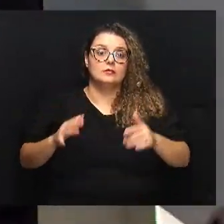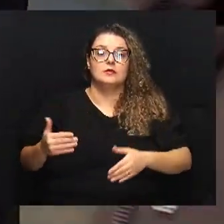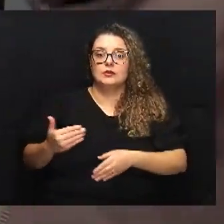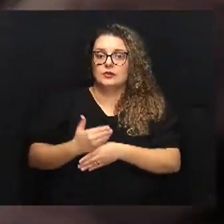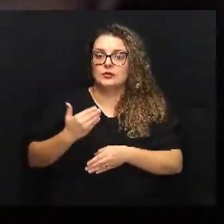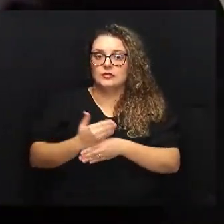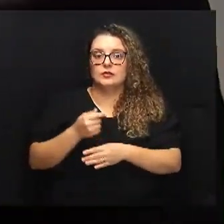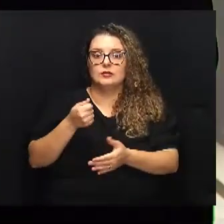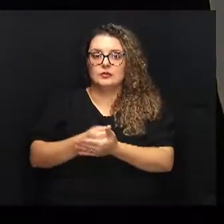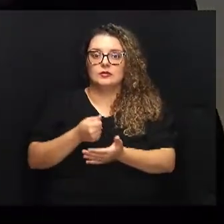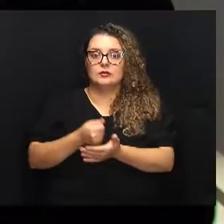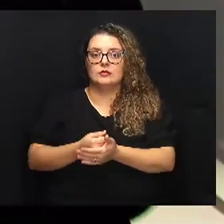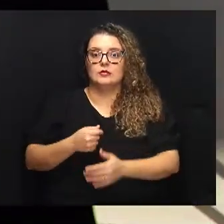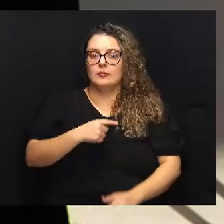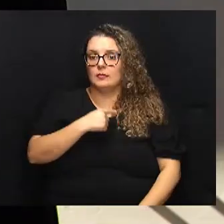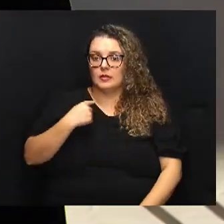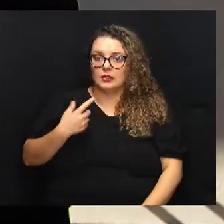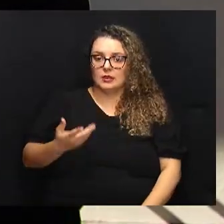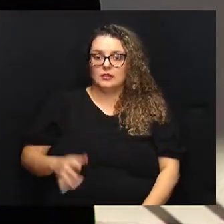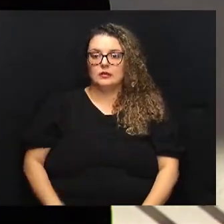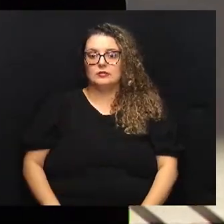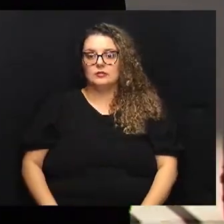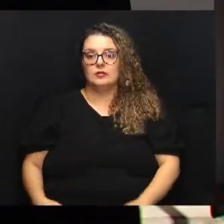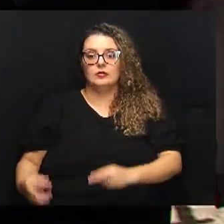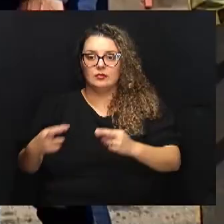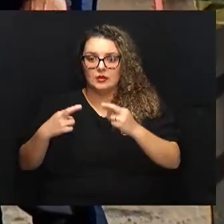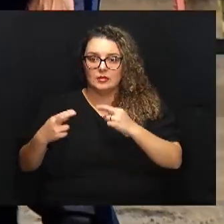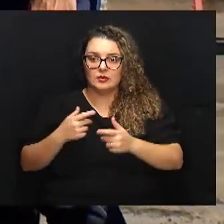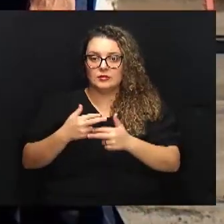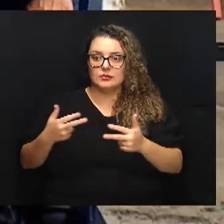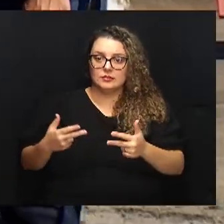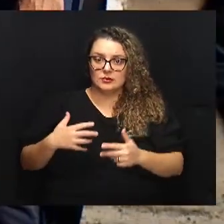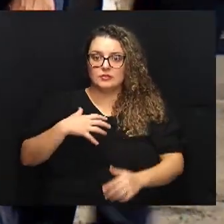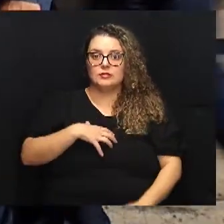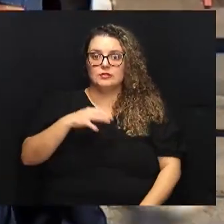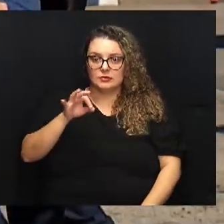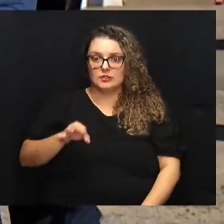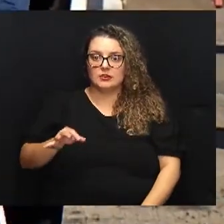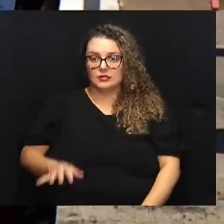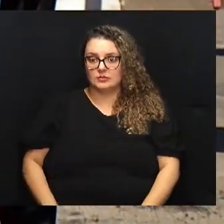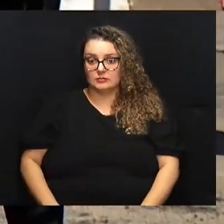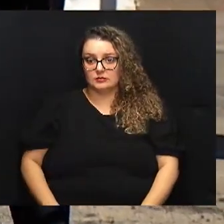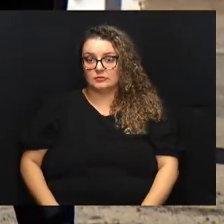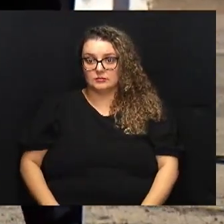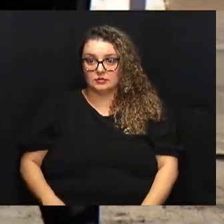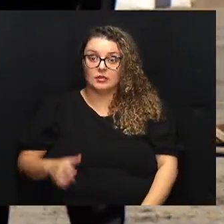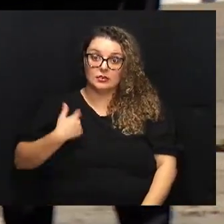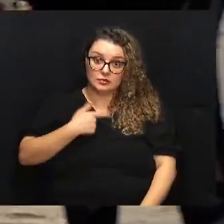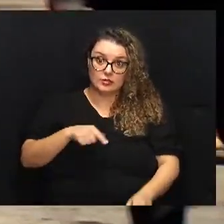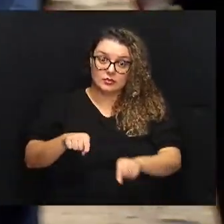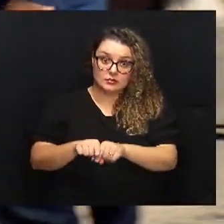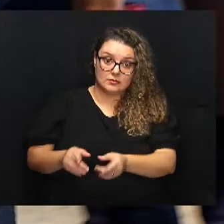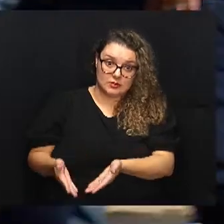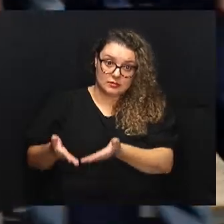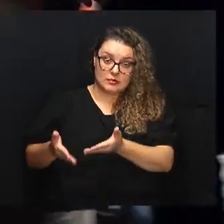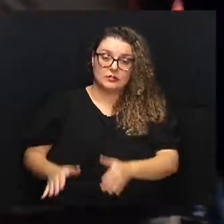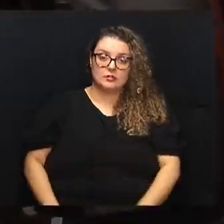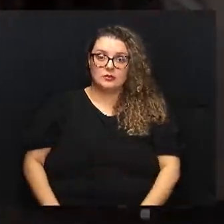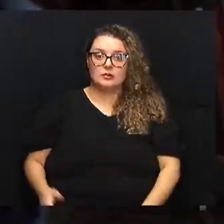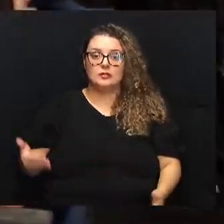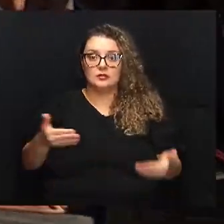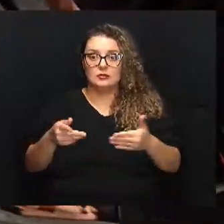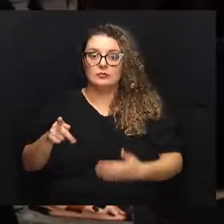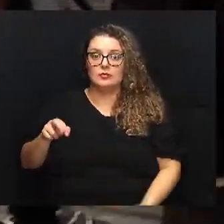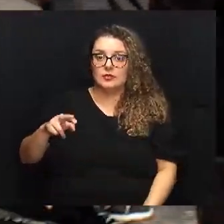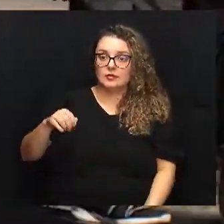cobrando prazos e, enfim, verificando se a coisa está sendo feita de forma adequada. Aliás, a gente tem que também enaltecer a participação dos